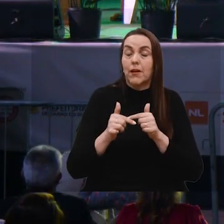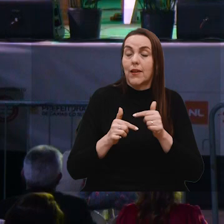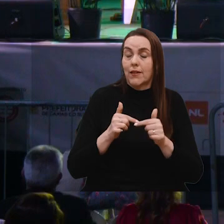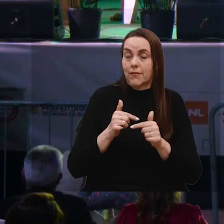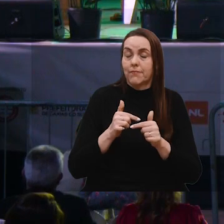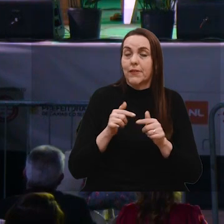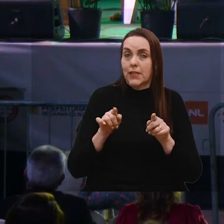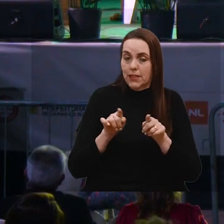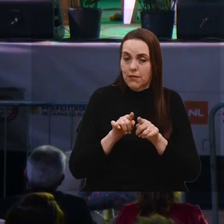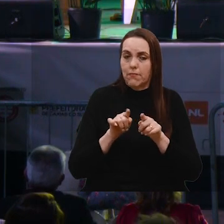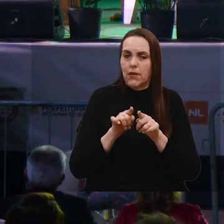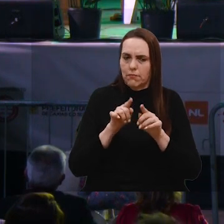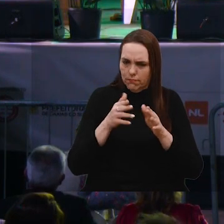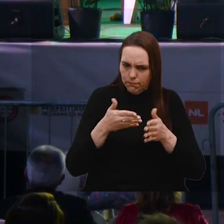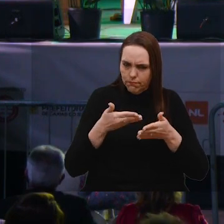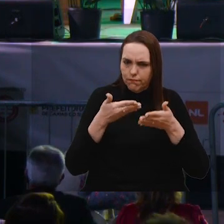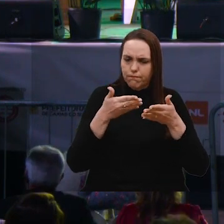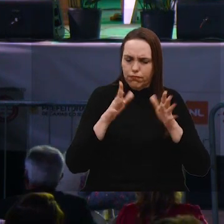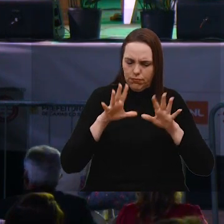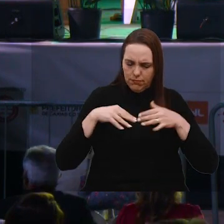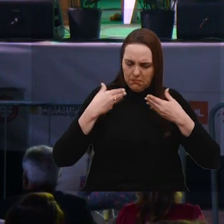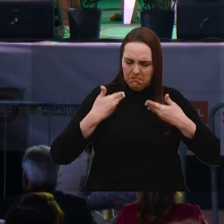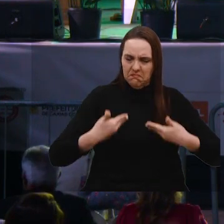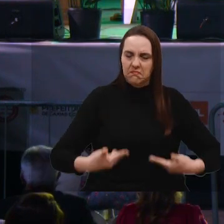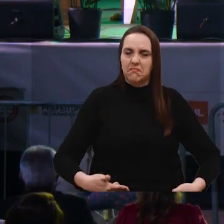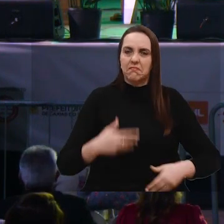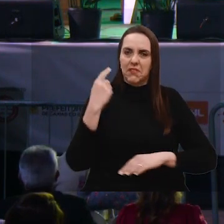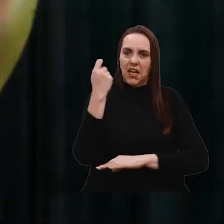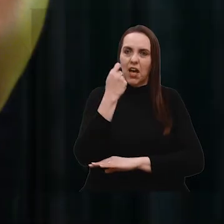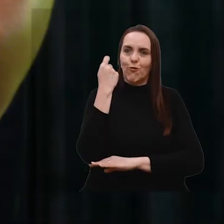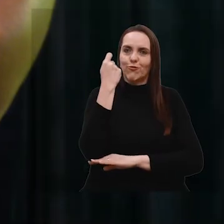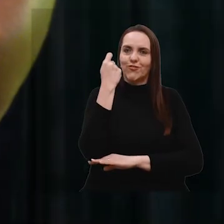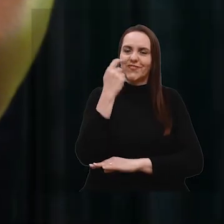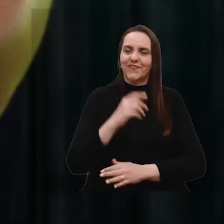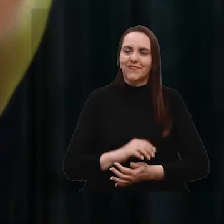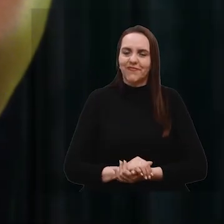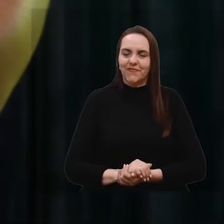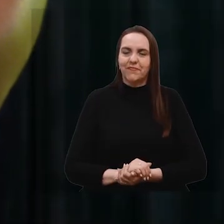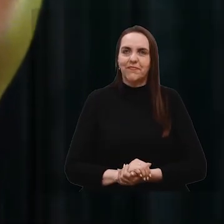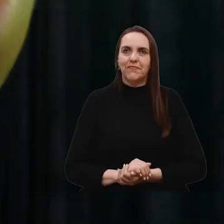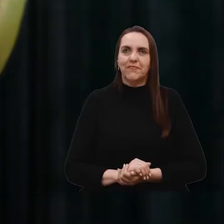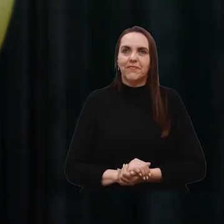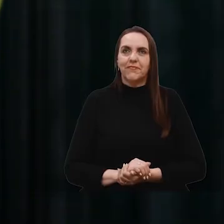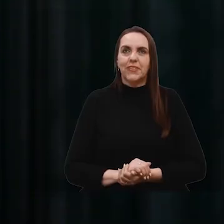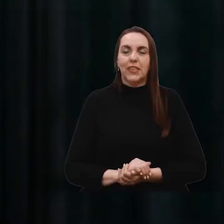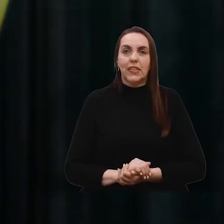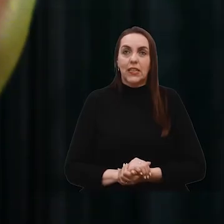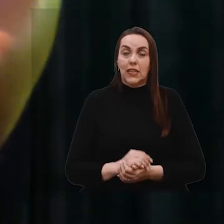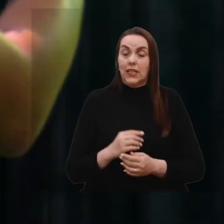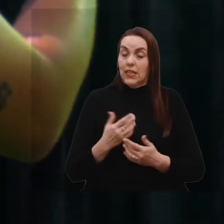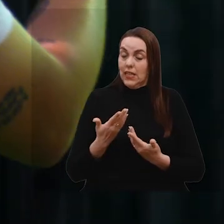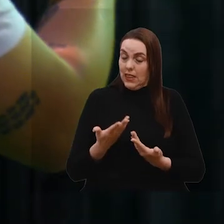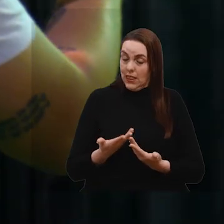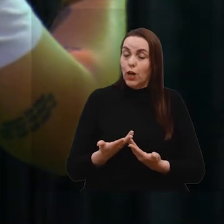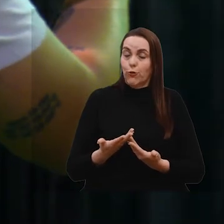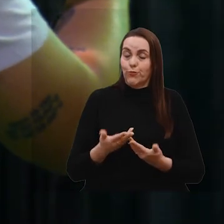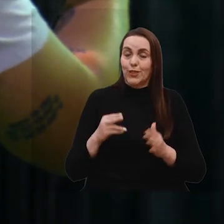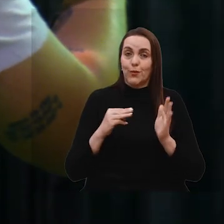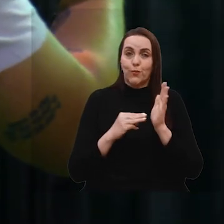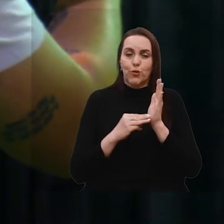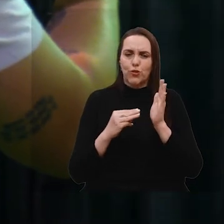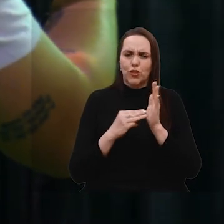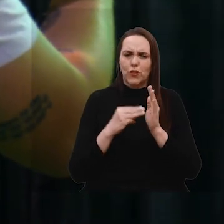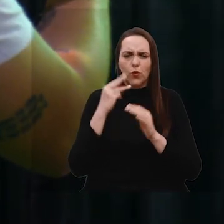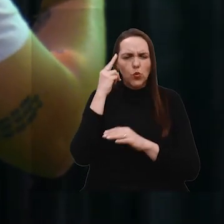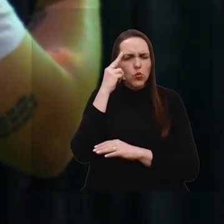simples, trabalhar e ostentar uma pilcha gaúcha. Em